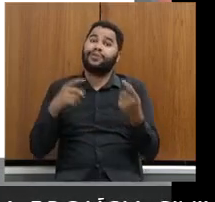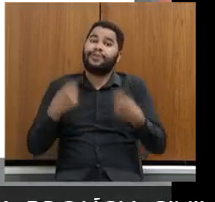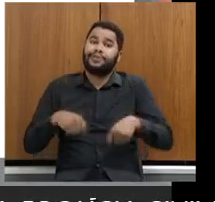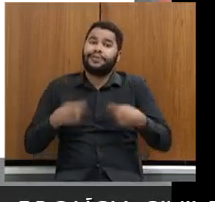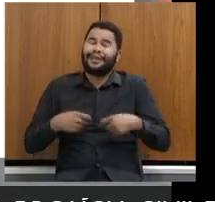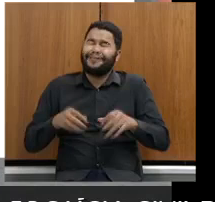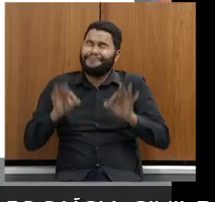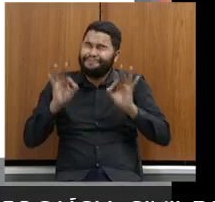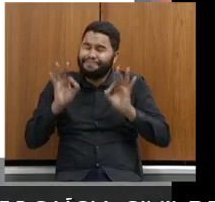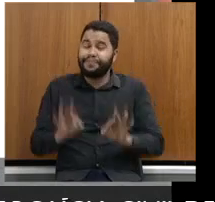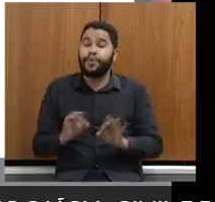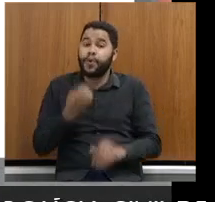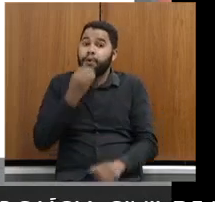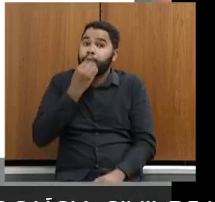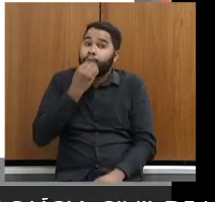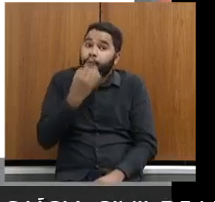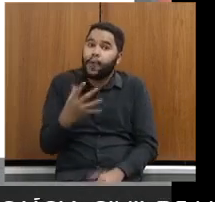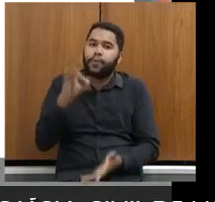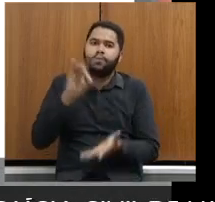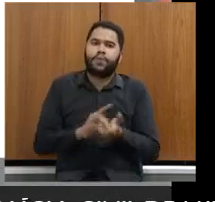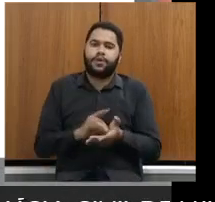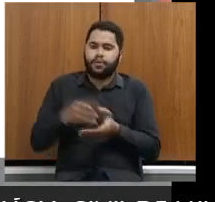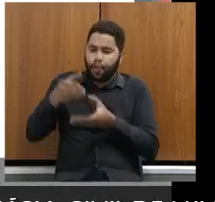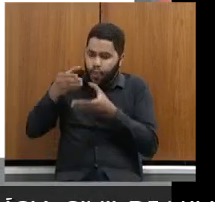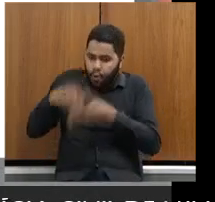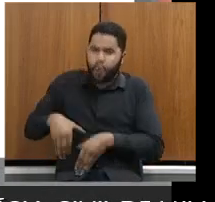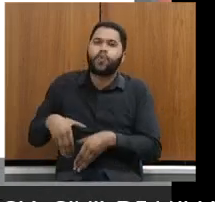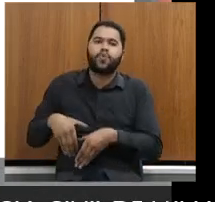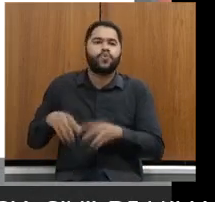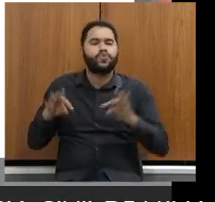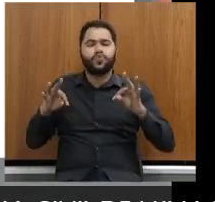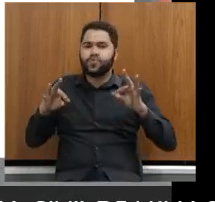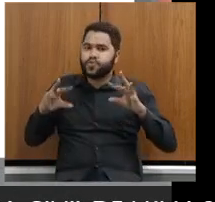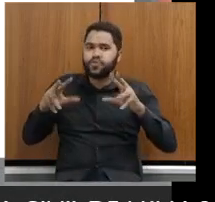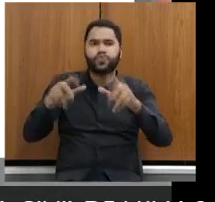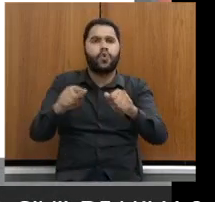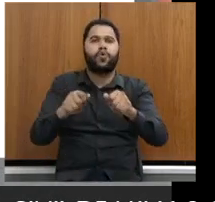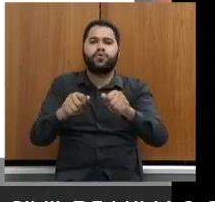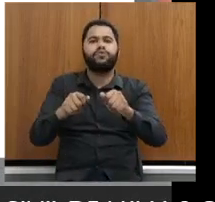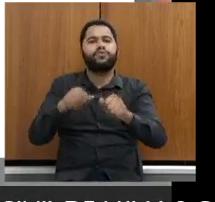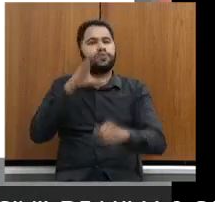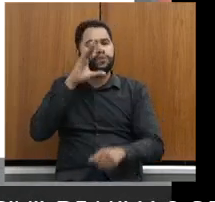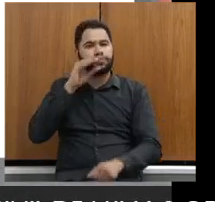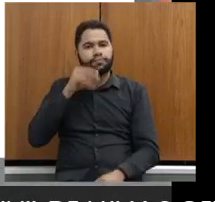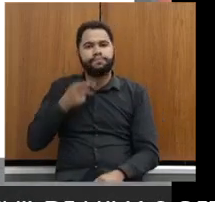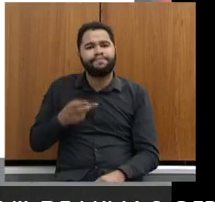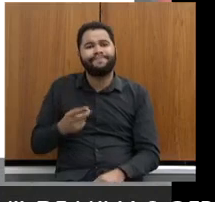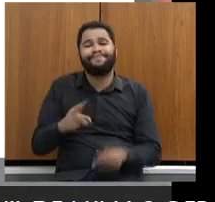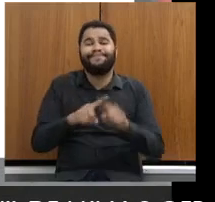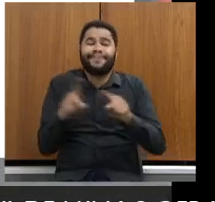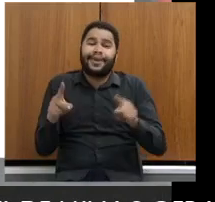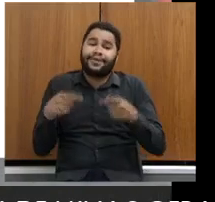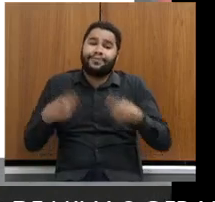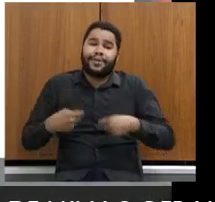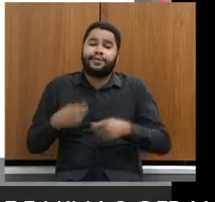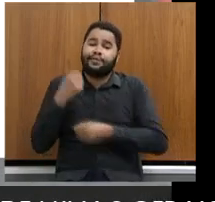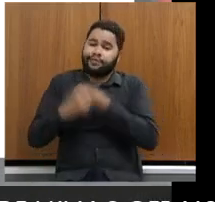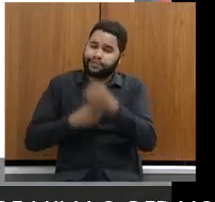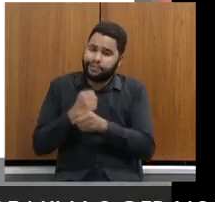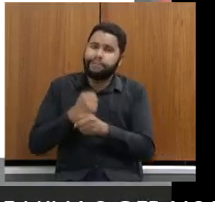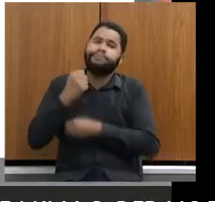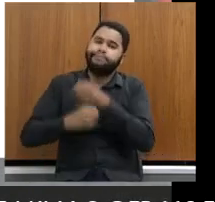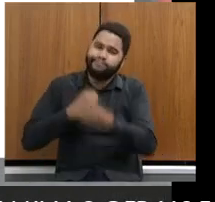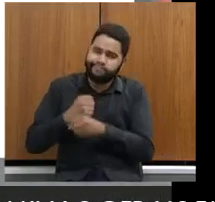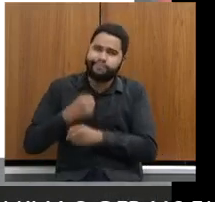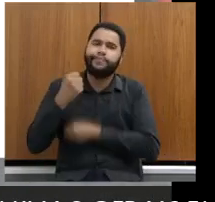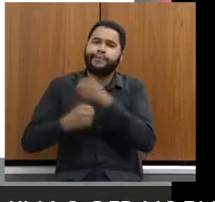extrema porque o ideal é que se faça concurso para que tenhamos todo o quadro com efetivos Mas é uma necessidade que tem que ser feita a Anna a Anna a gente